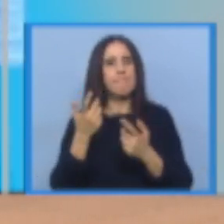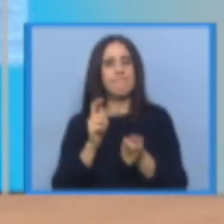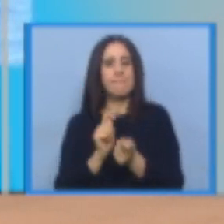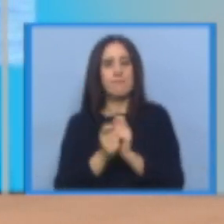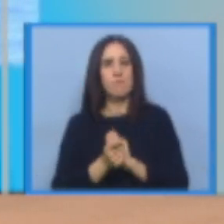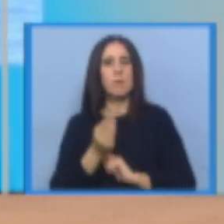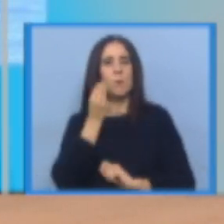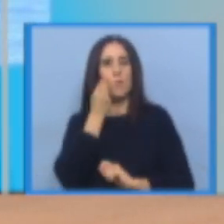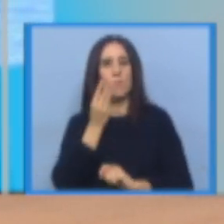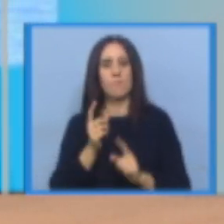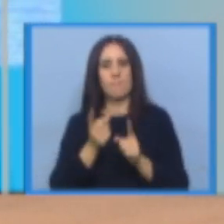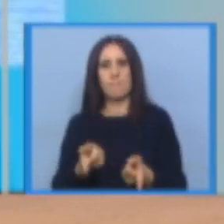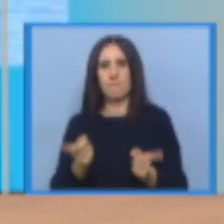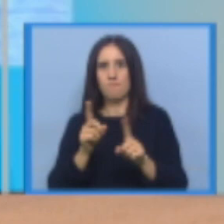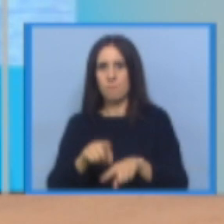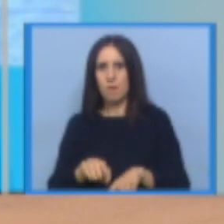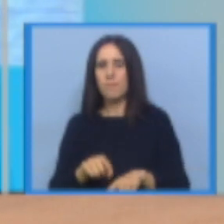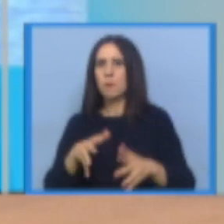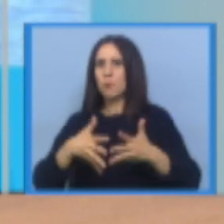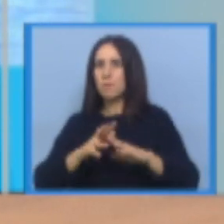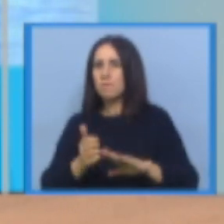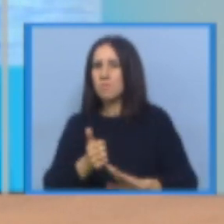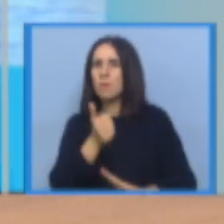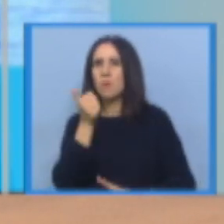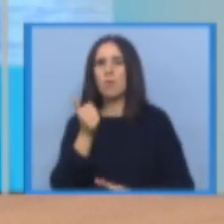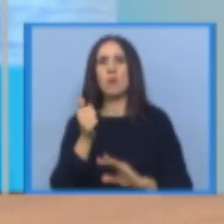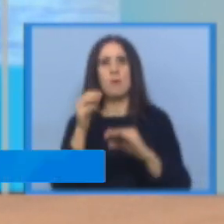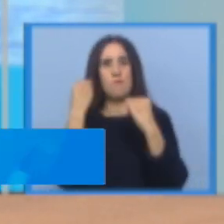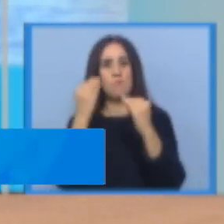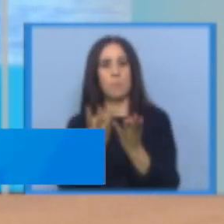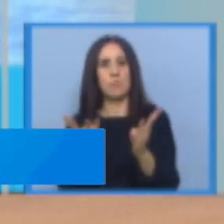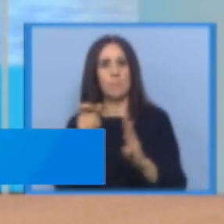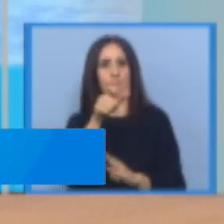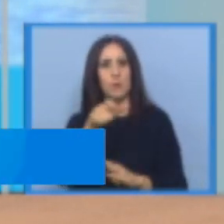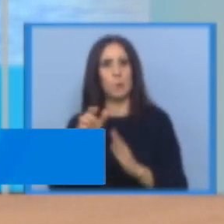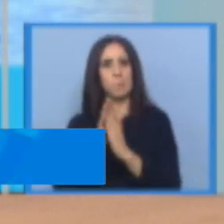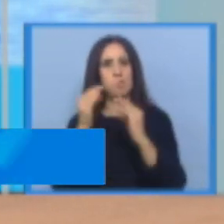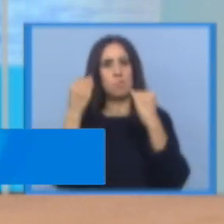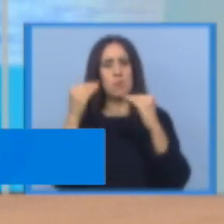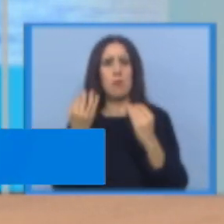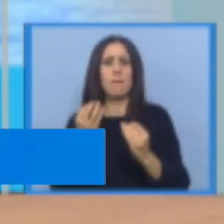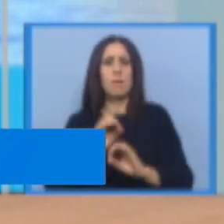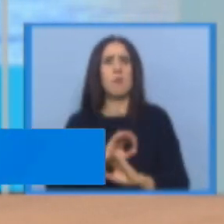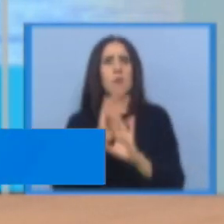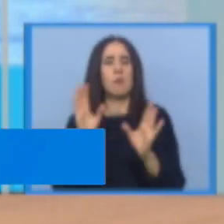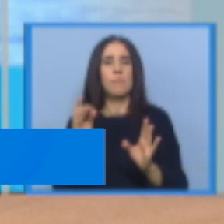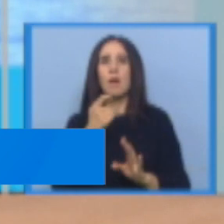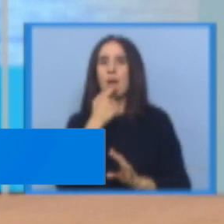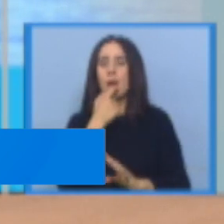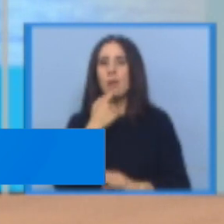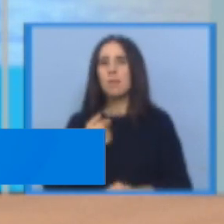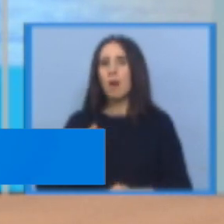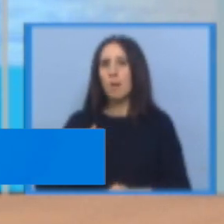reformular, relançar, estruturar melhor a formação dos catequistas, que obviamente também passa por uma